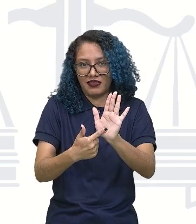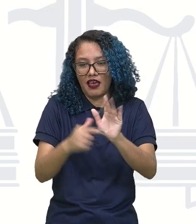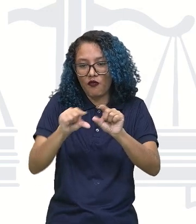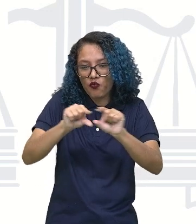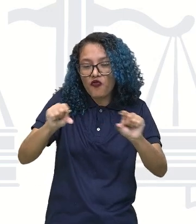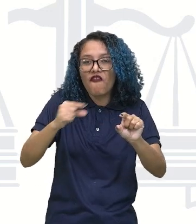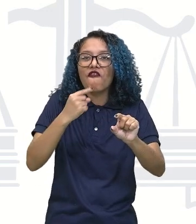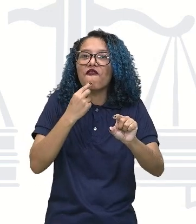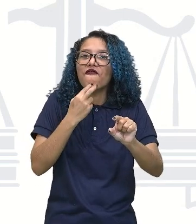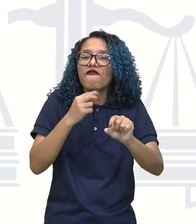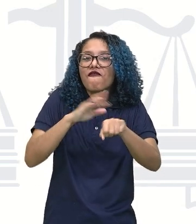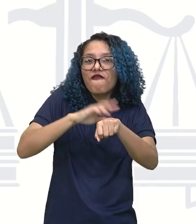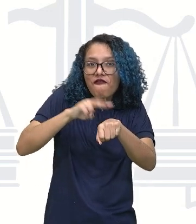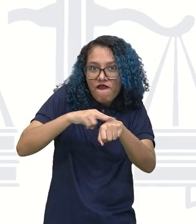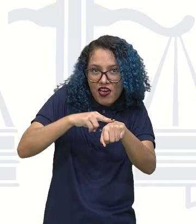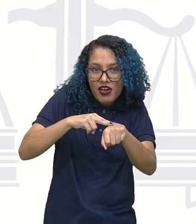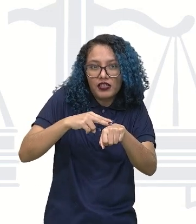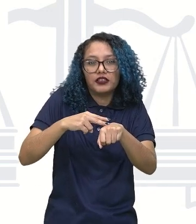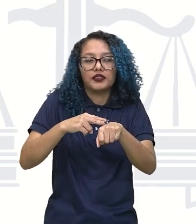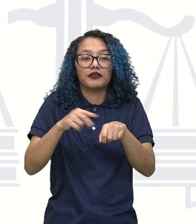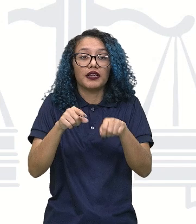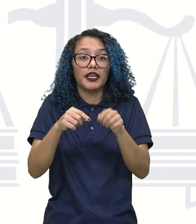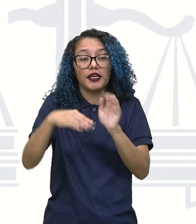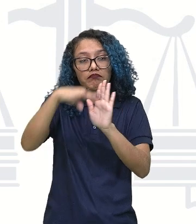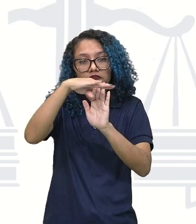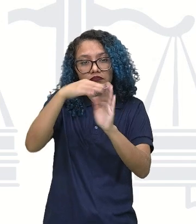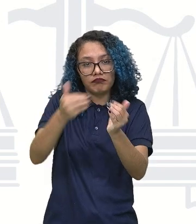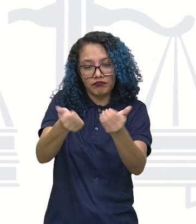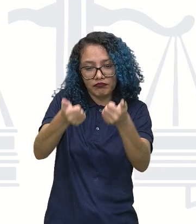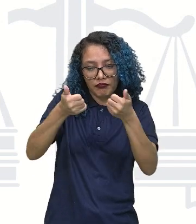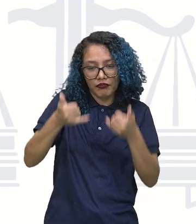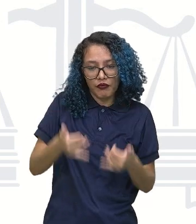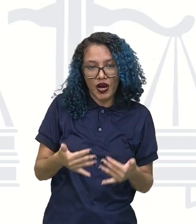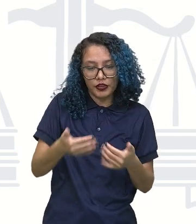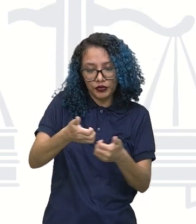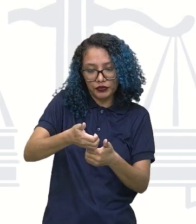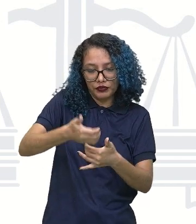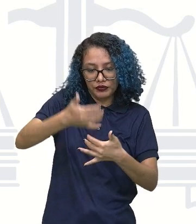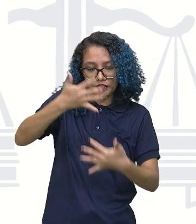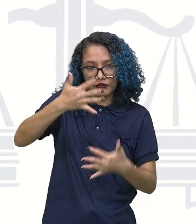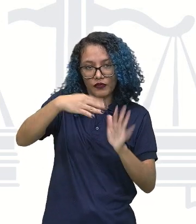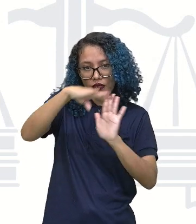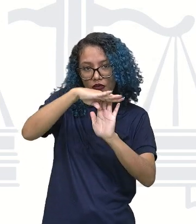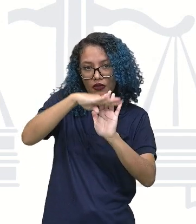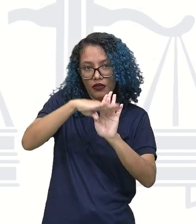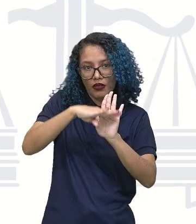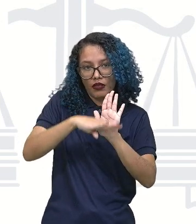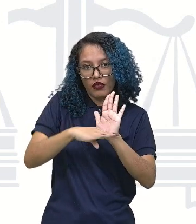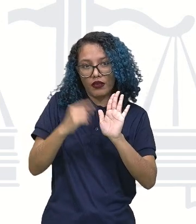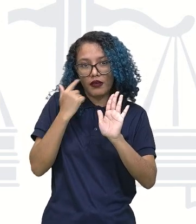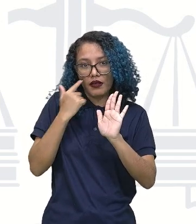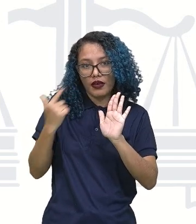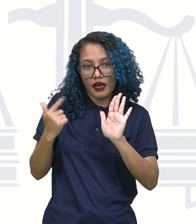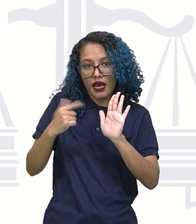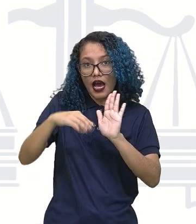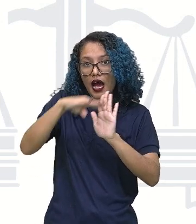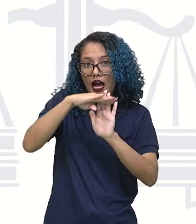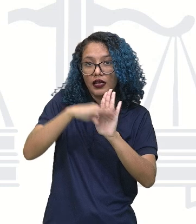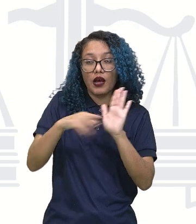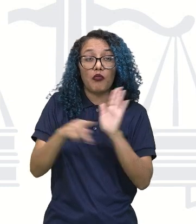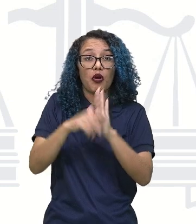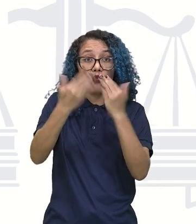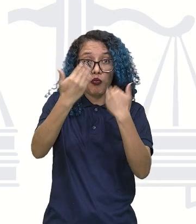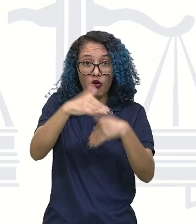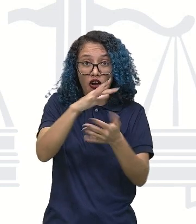uma lista de avaliações, das suas avaliações cadastradas, que vai ficar bem aqui, ó, tá? Então, se você deseja